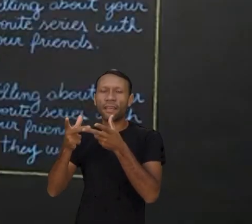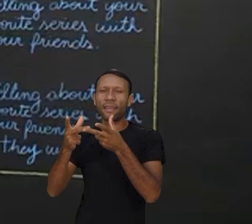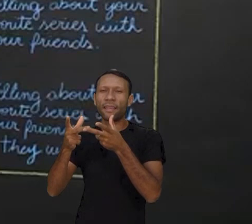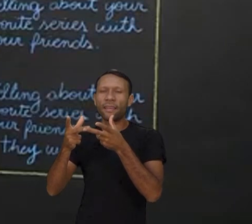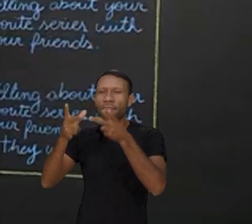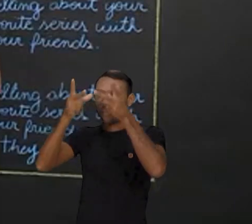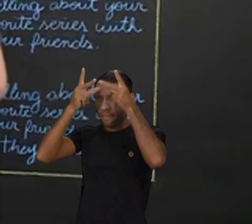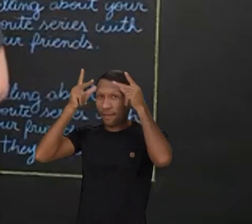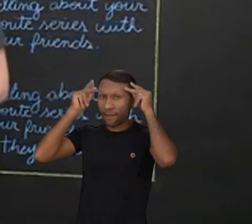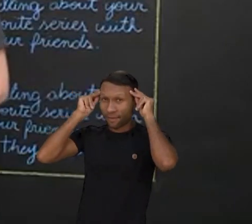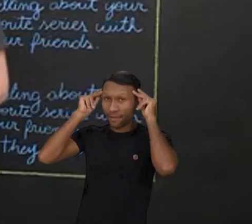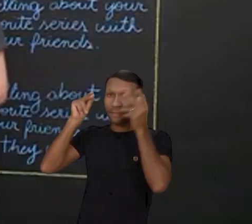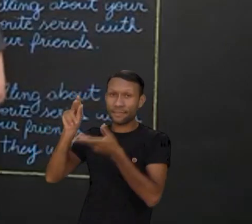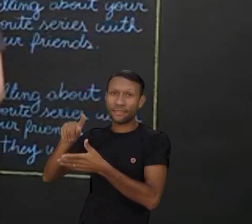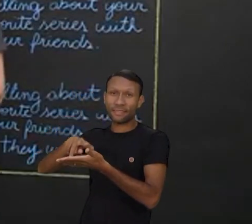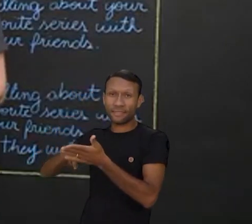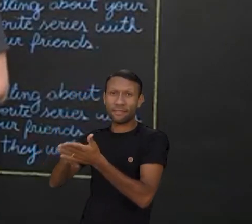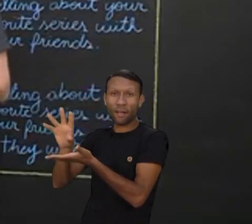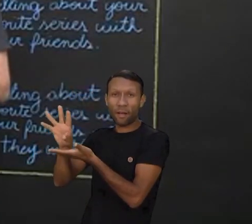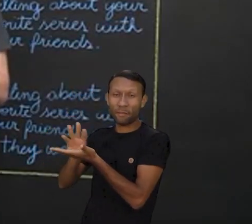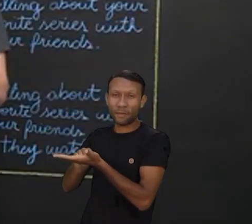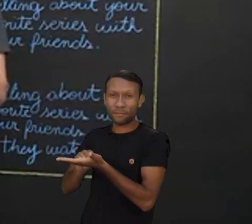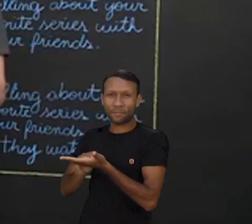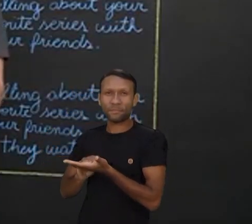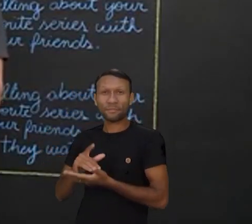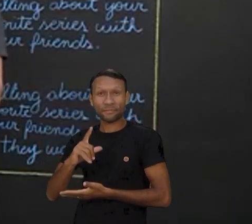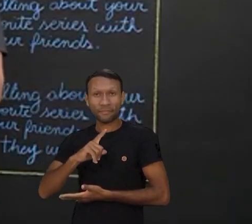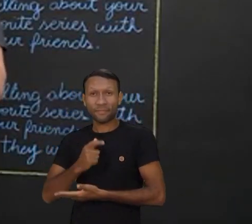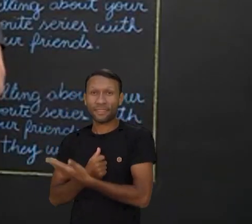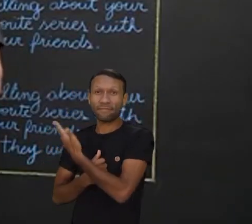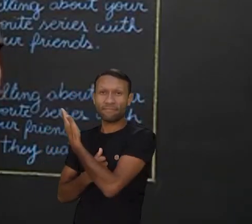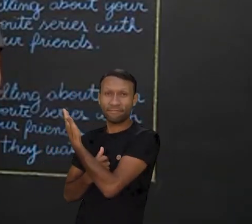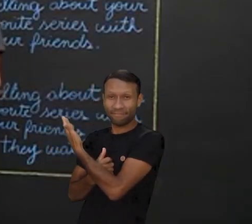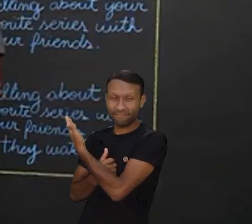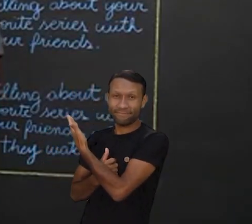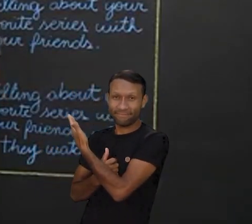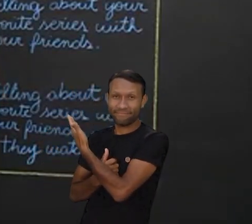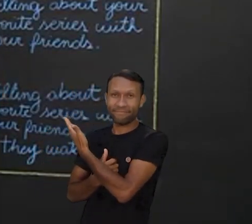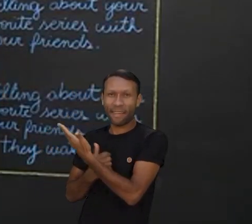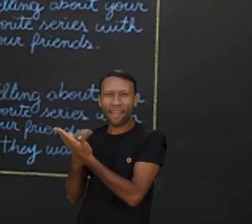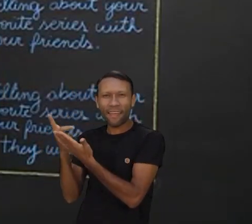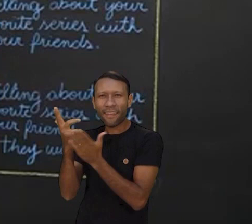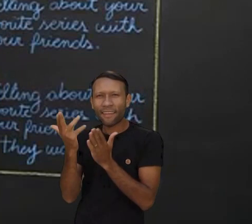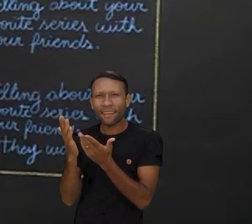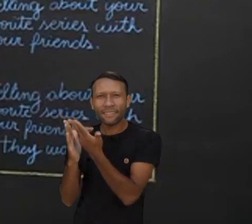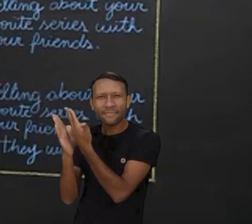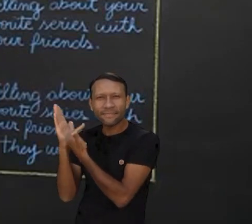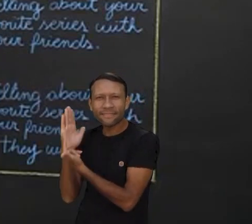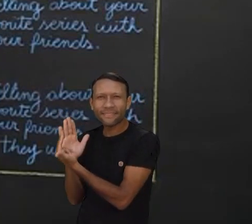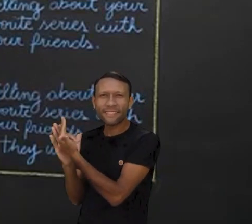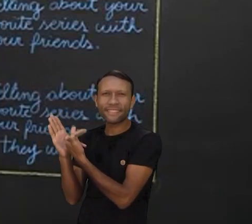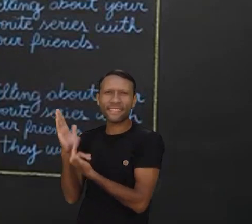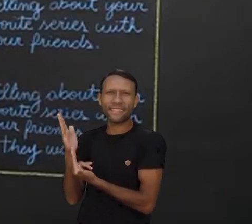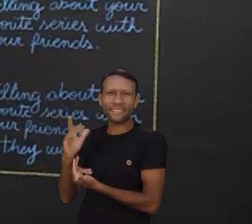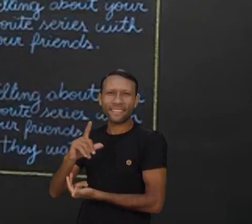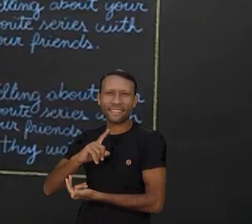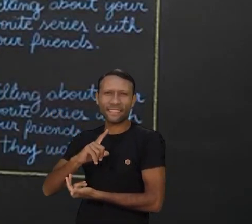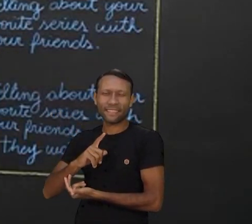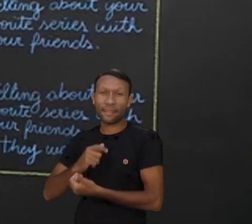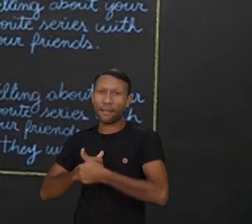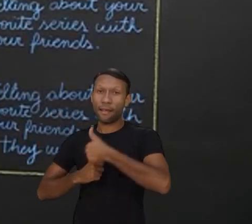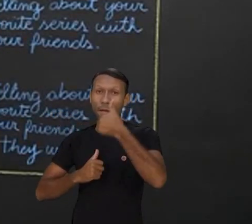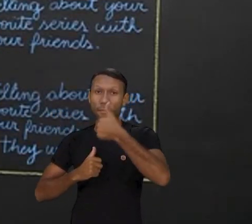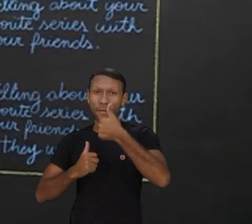aqui um meme e espero que vocês já tenham se ligado mais ou menos de onde ele vem. Eu tenho a